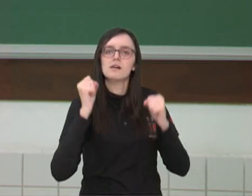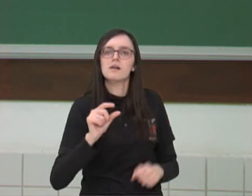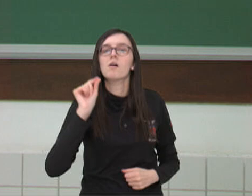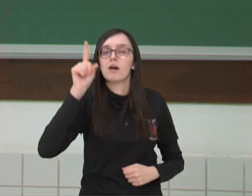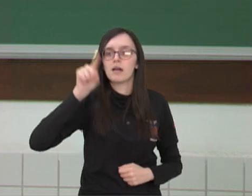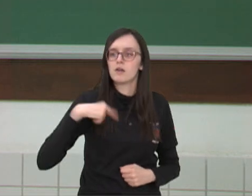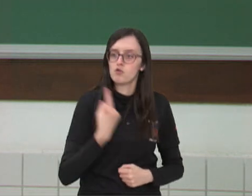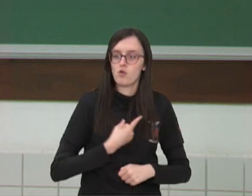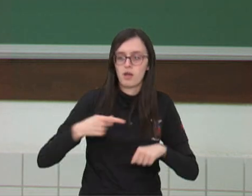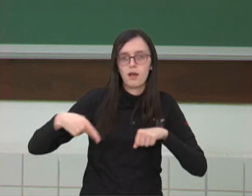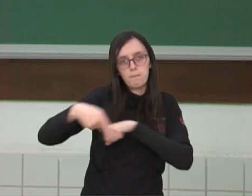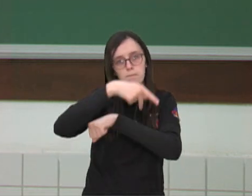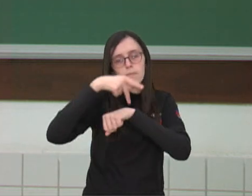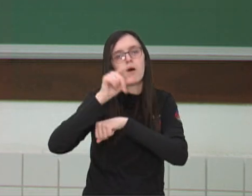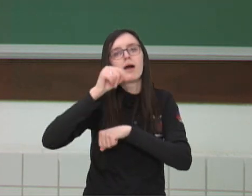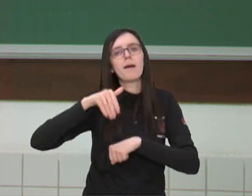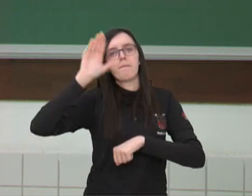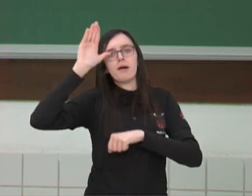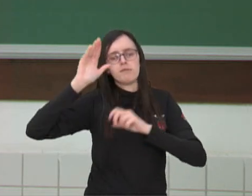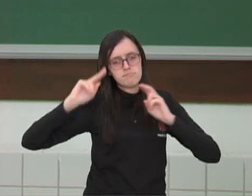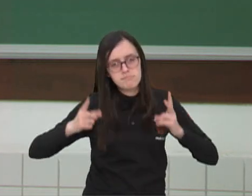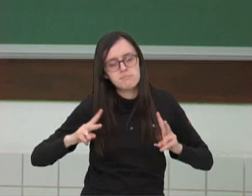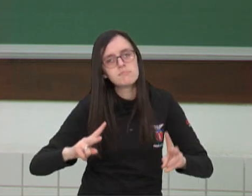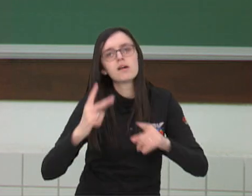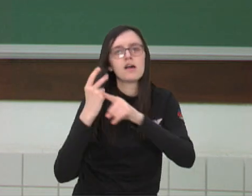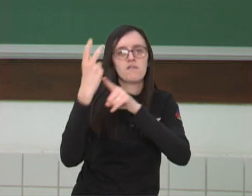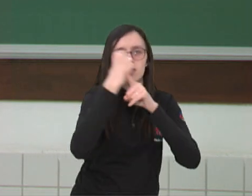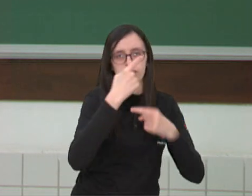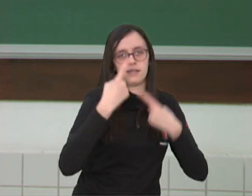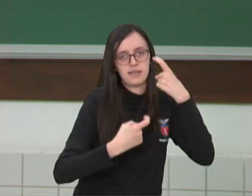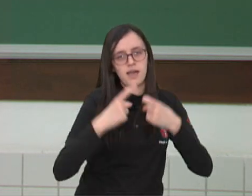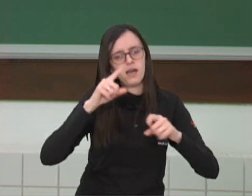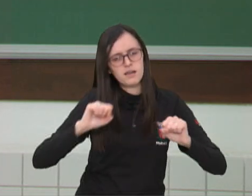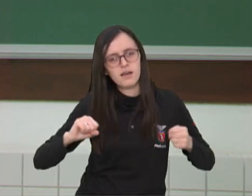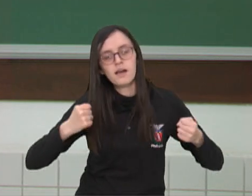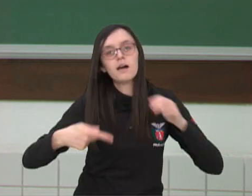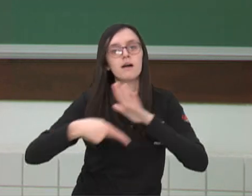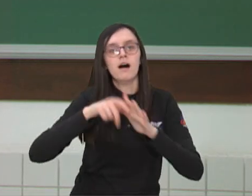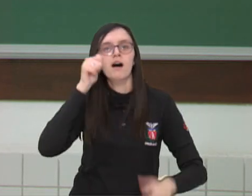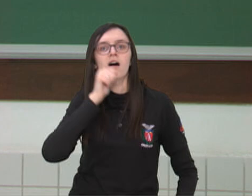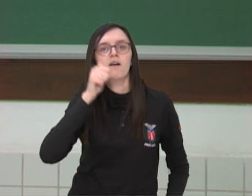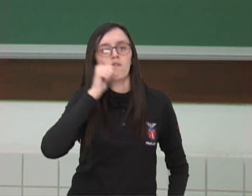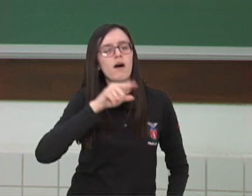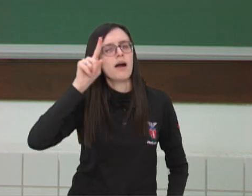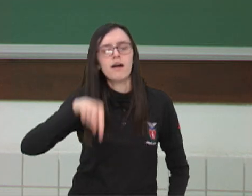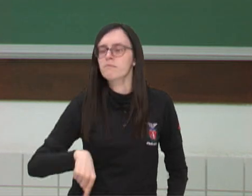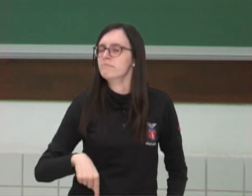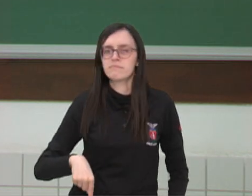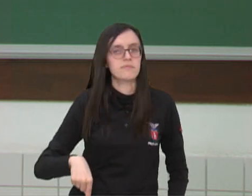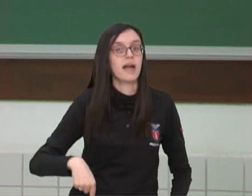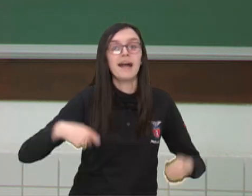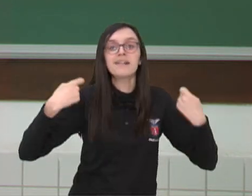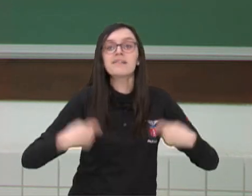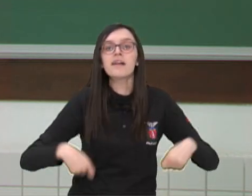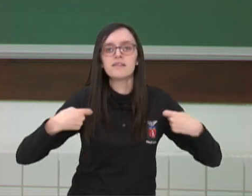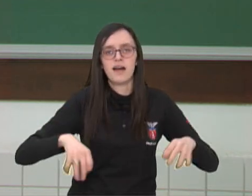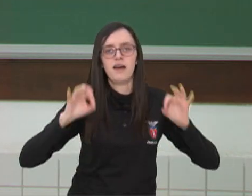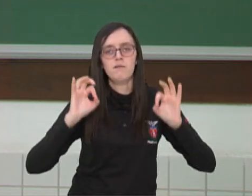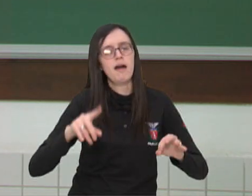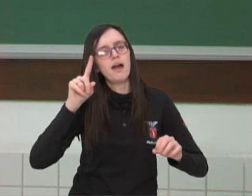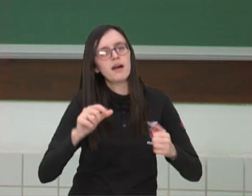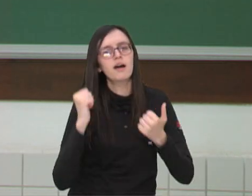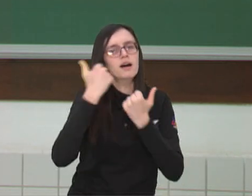o nosso país mais para frente, para vencer essa guerra. O esforço feminino conta e é necessário. E